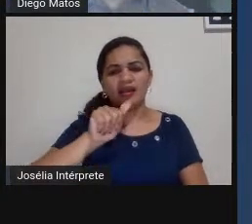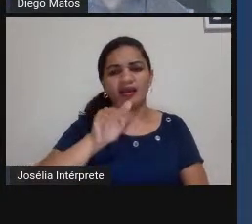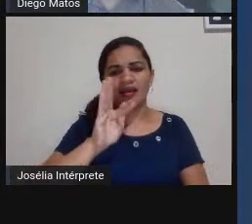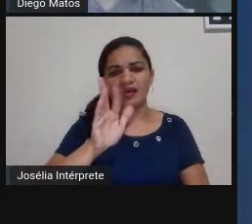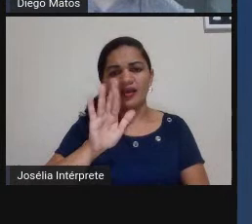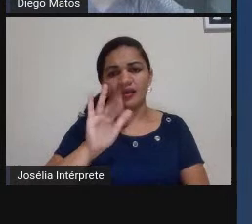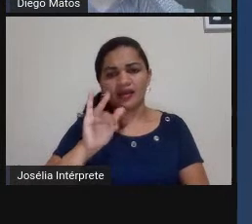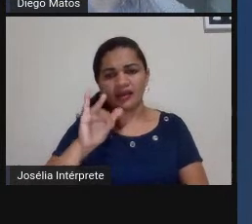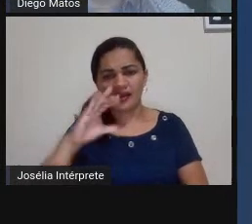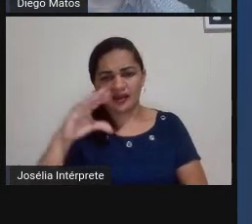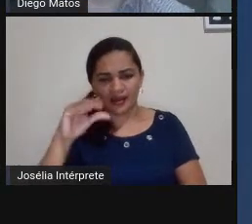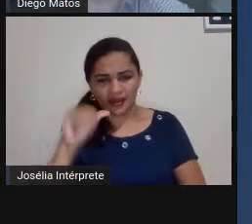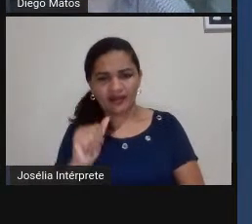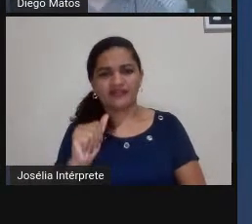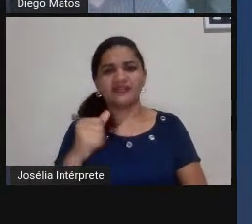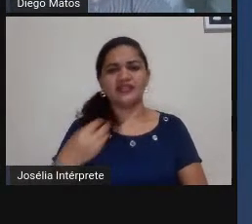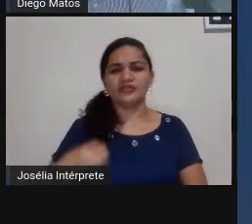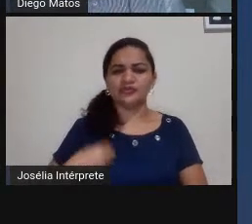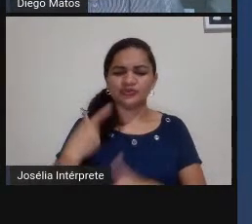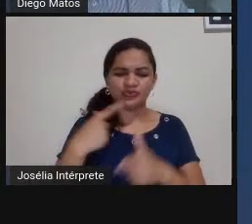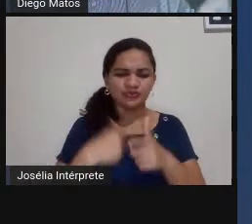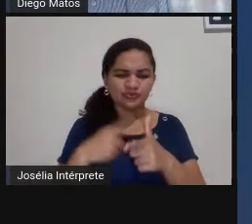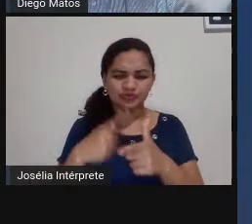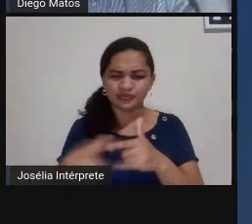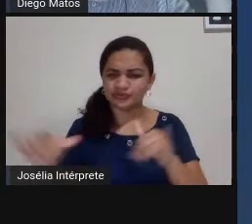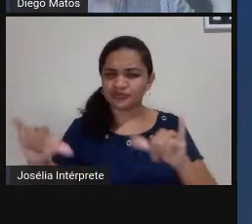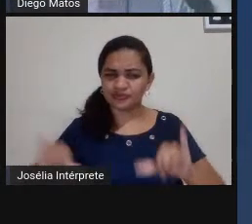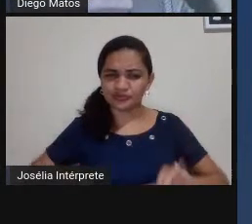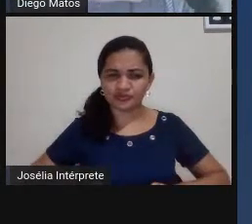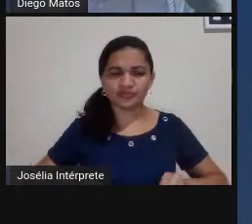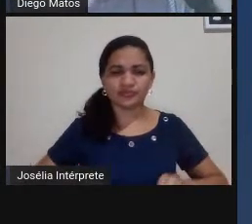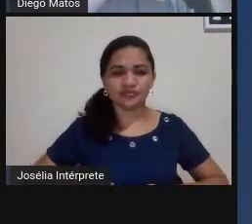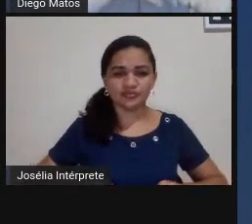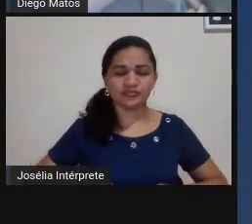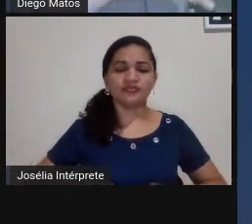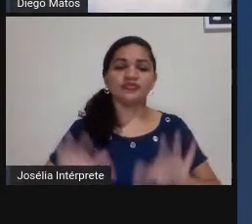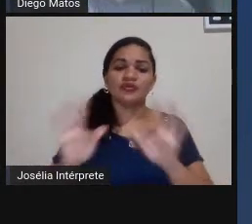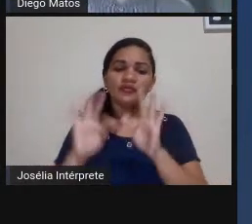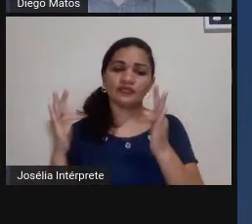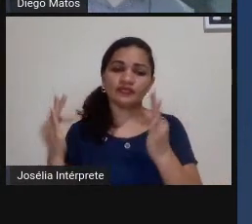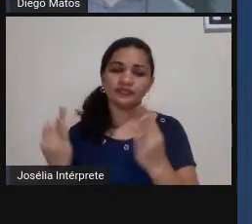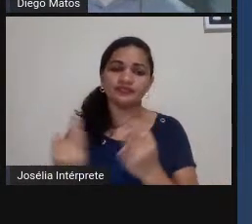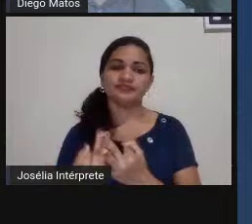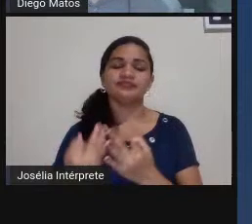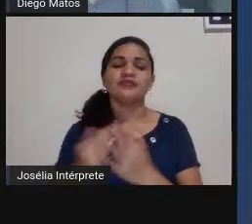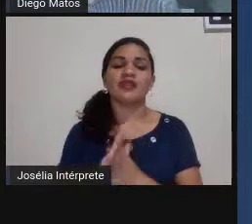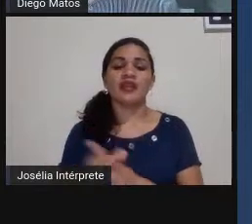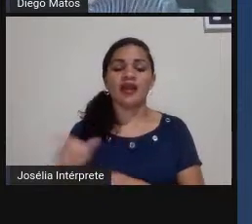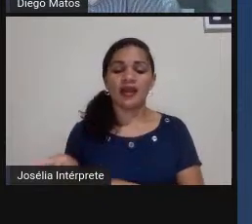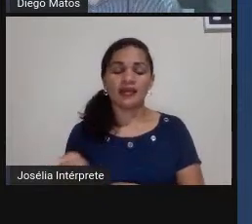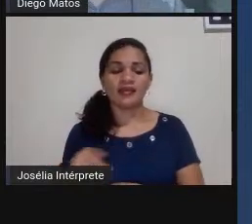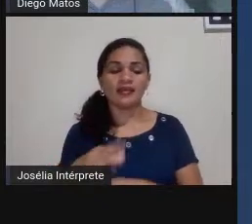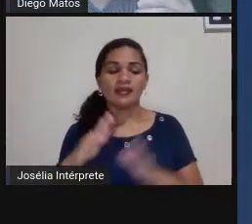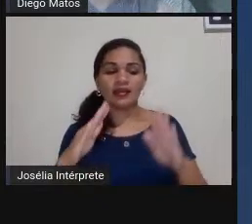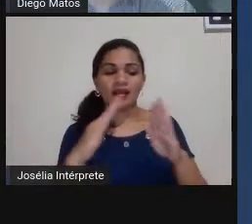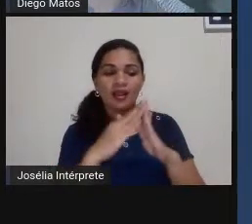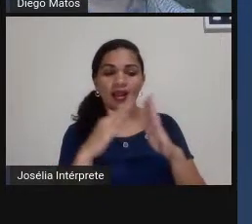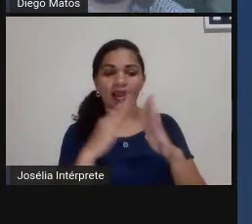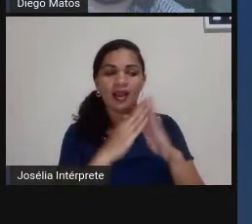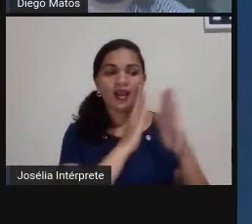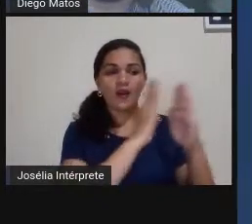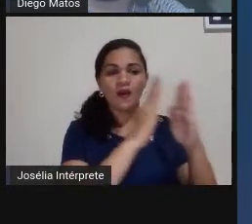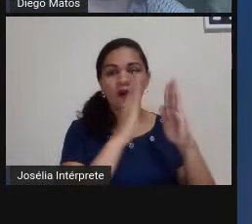no na atividade agrícola ele através da biblioteca da escola e descobre uma forma de utilizar